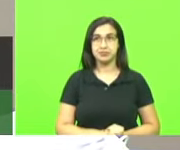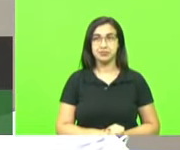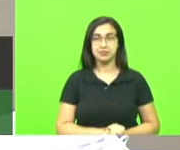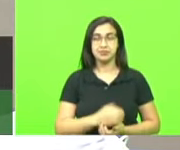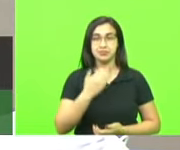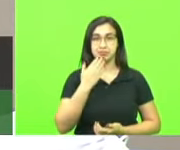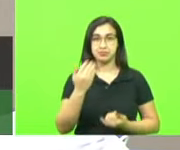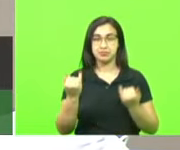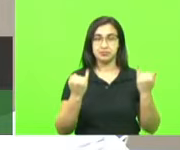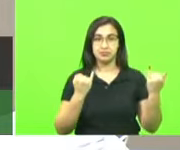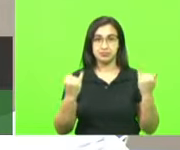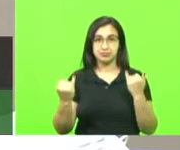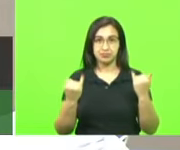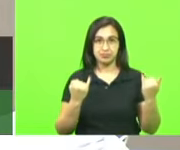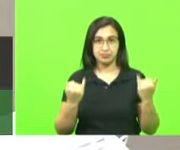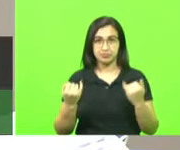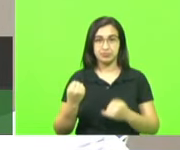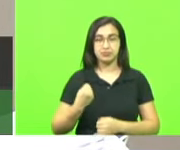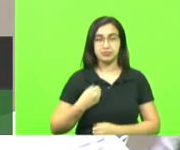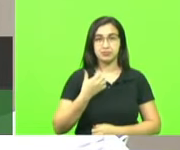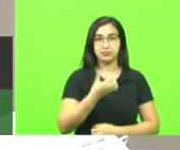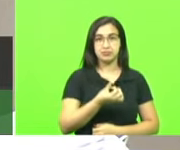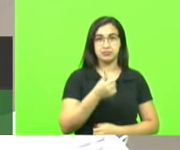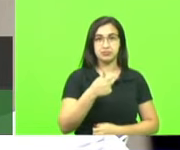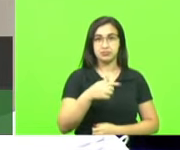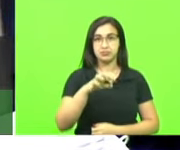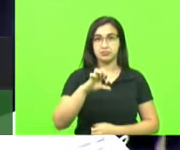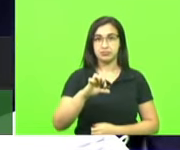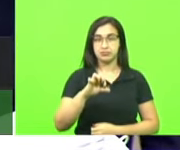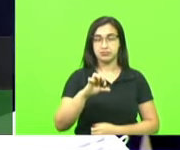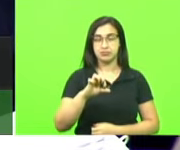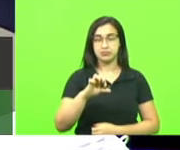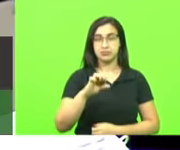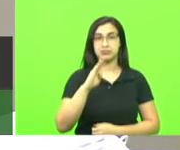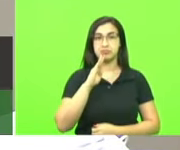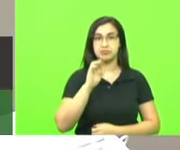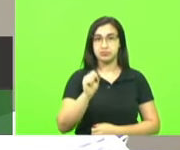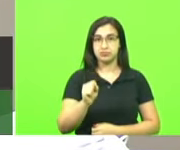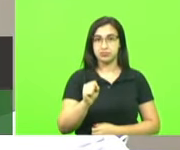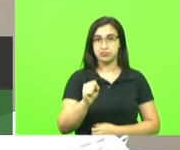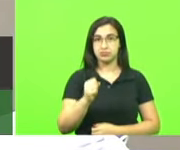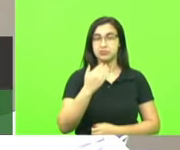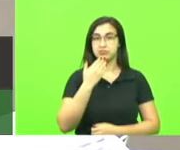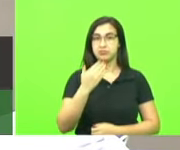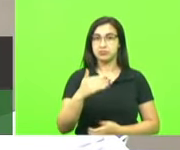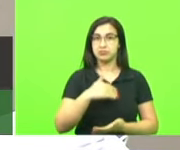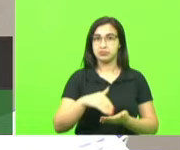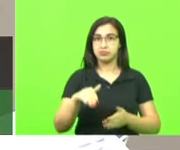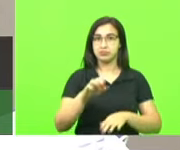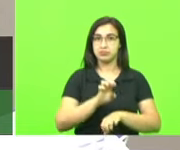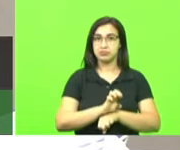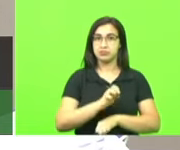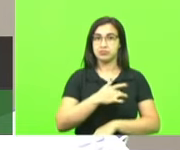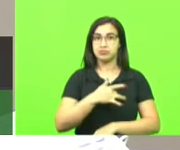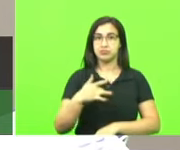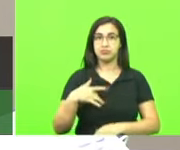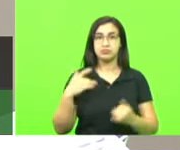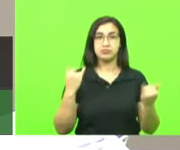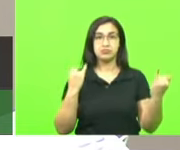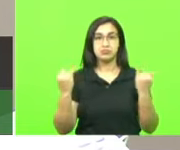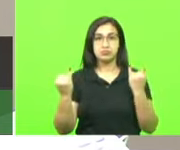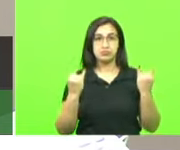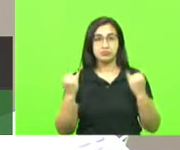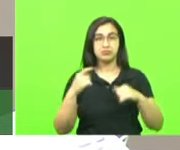Pedidos de informação. Pedido de informação 679, autor deputado Bruno Souza, solicitando ao secretário de Estado da Saúde informações acerca do tempo